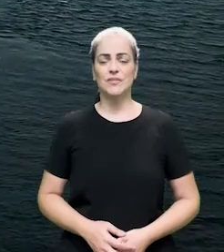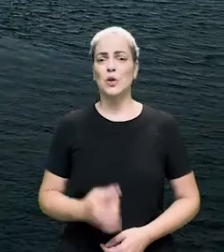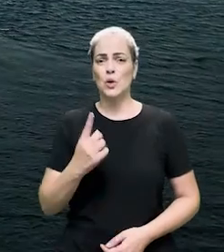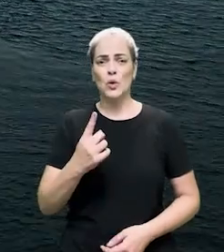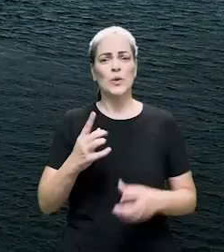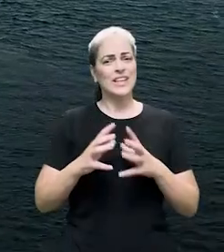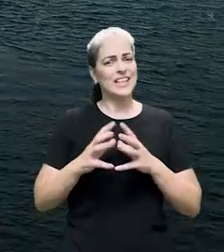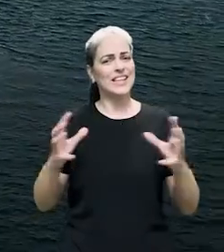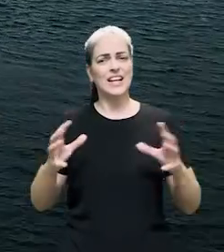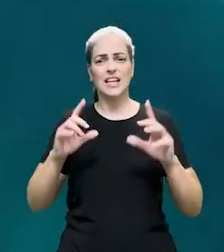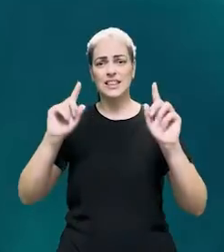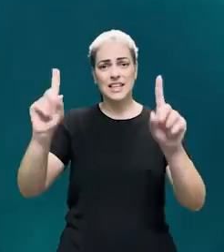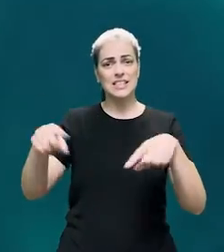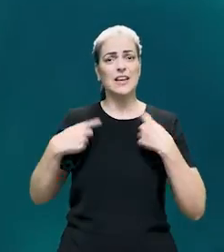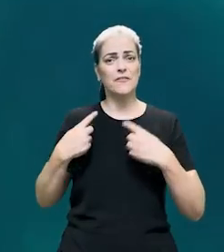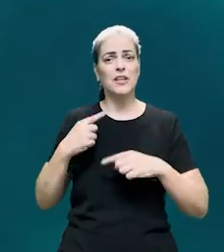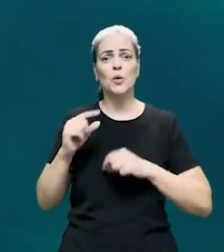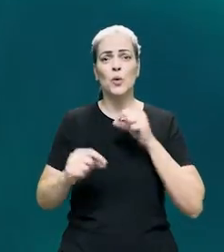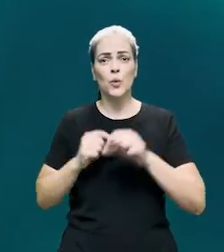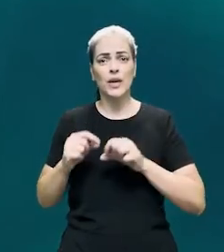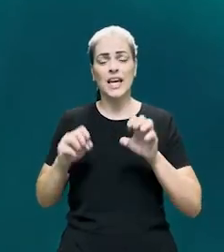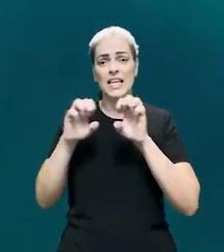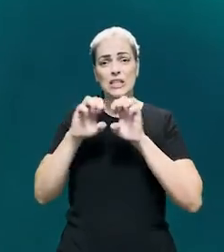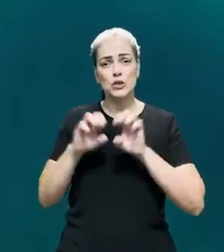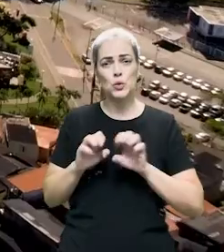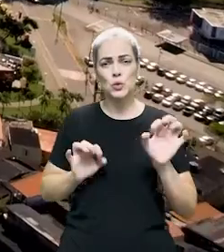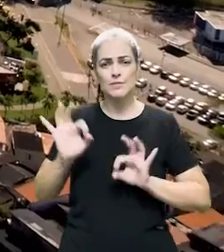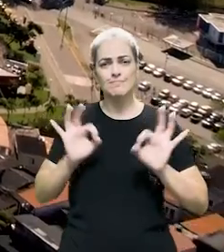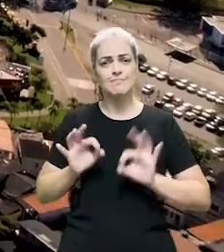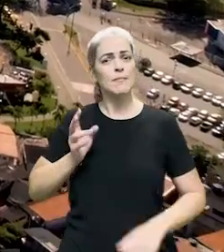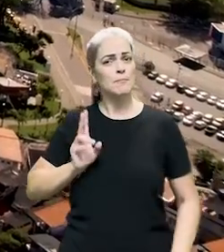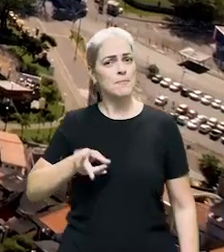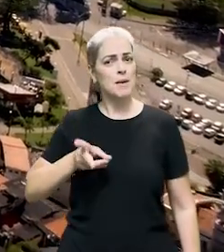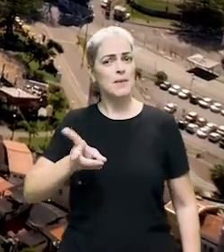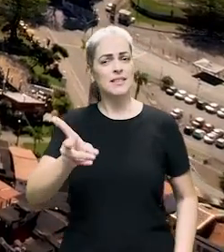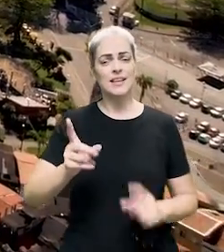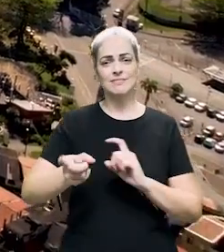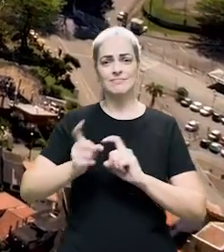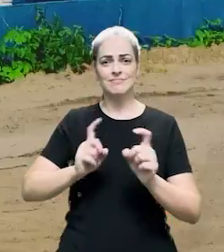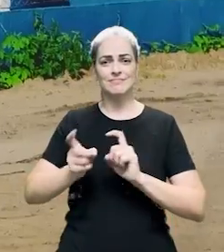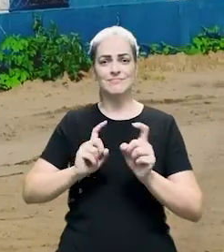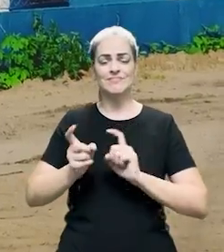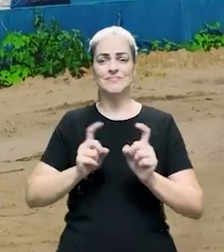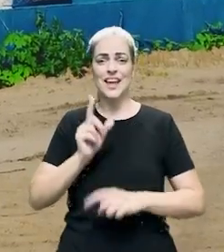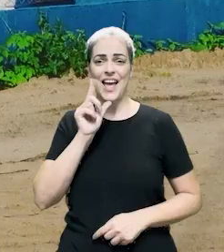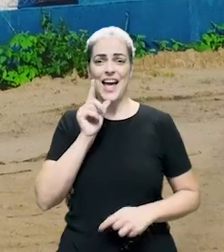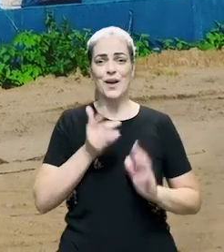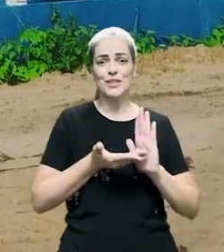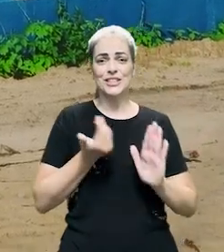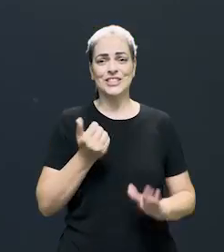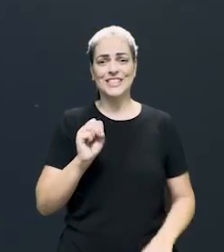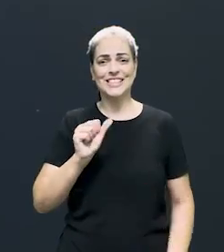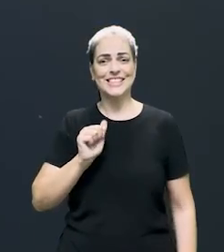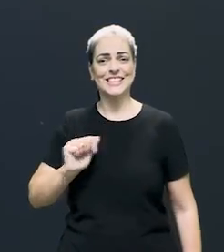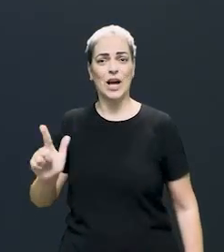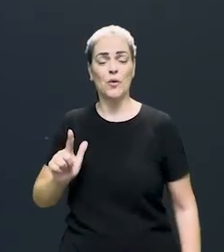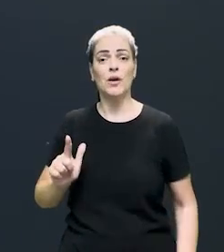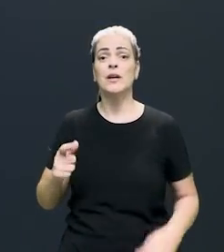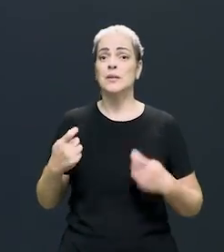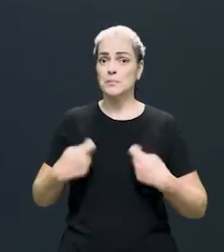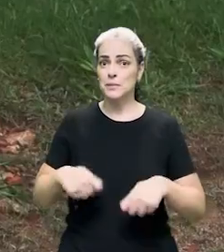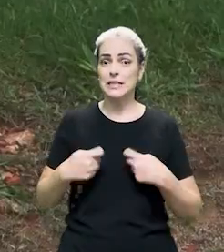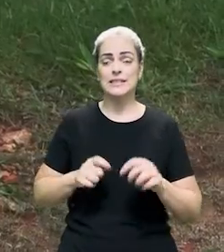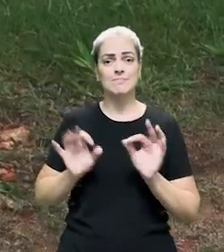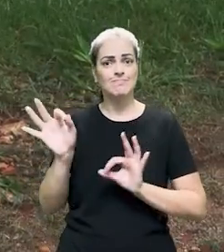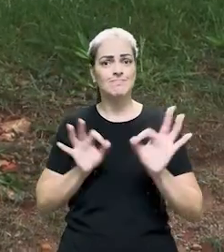Um dos maiores desafios é criar estruturas permanentes de gestão de sistemas de dessalinização. É preciso